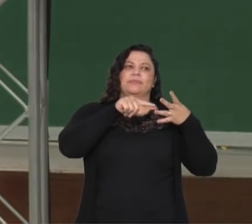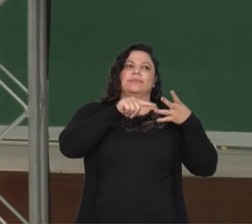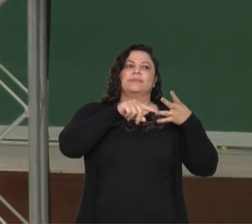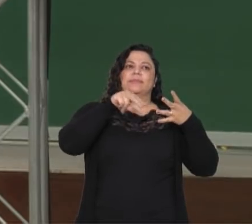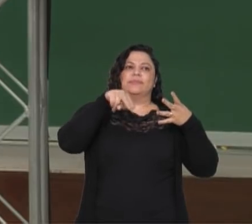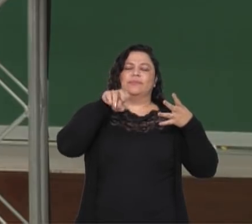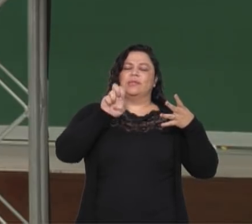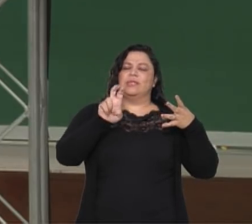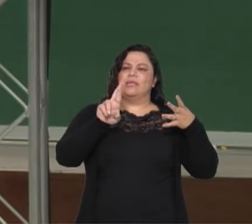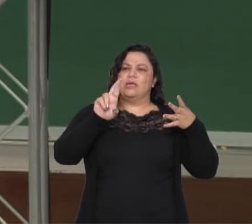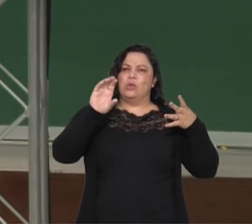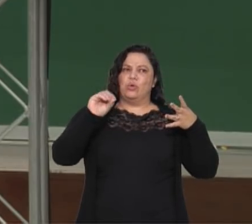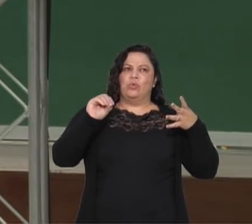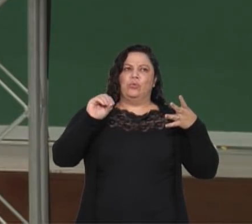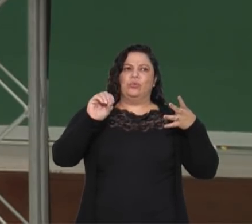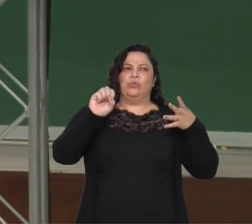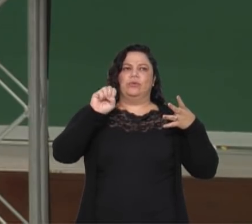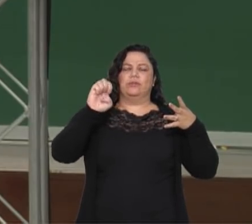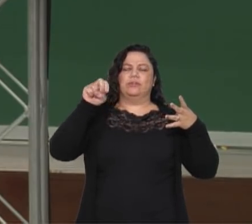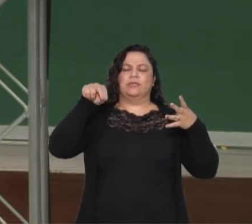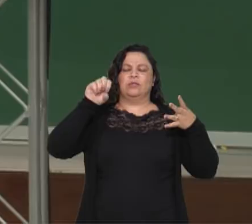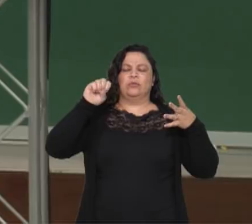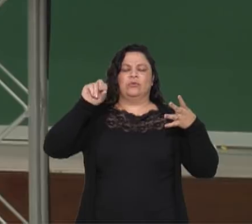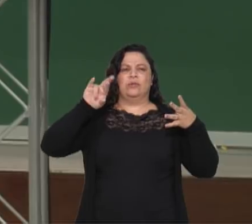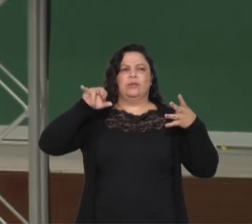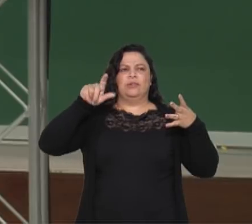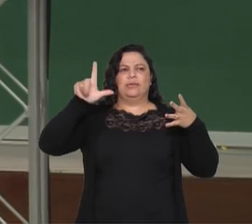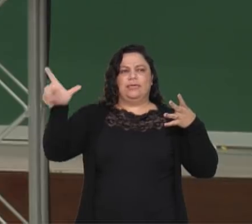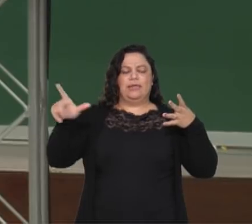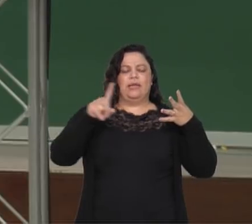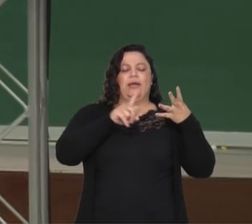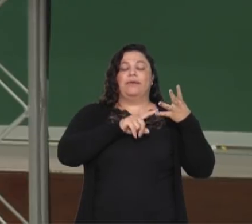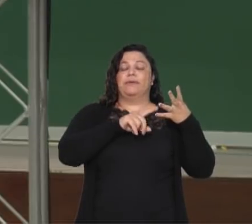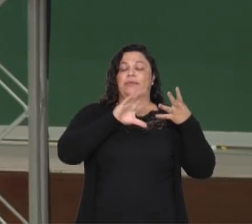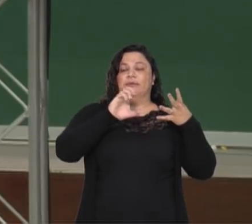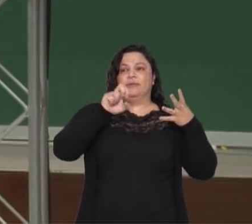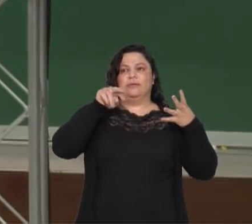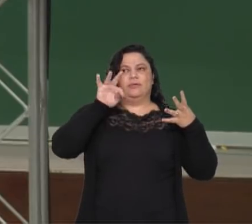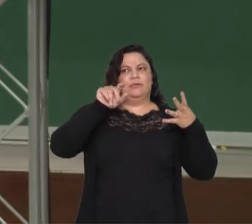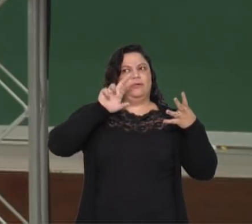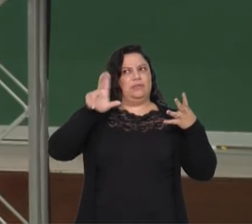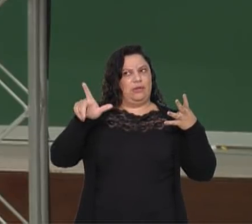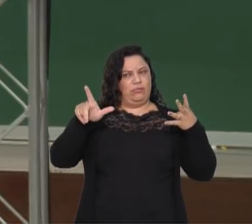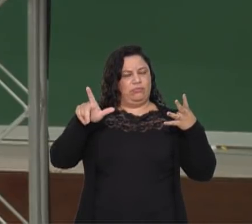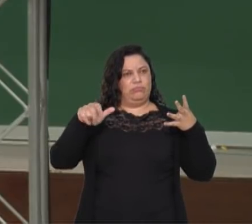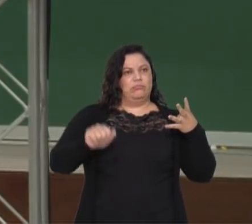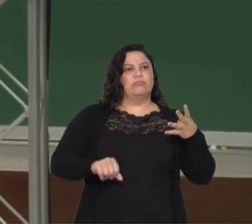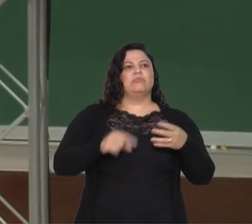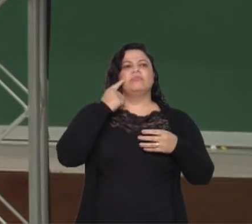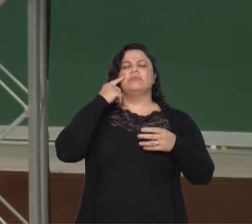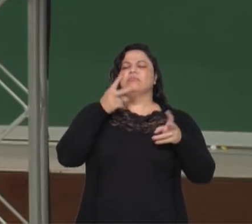desenho do aparelho auditivo para a gente observar um pouco dessas deficiências.